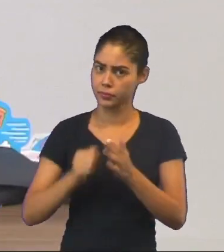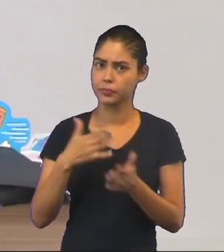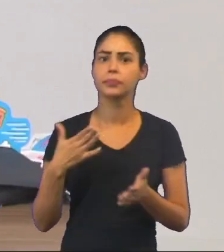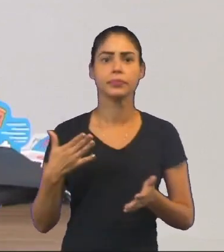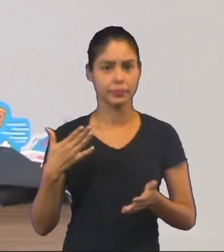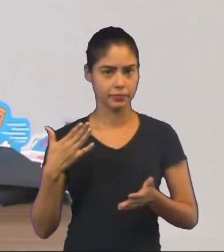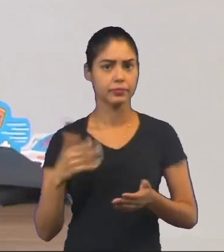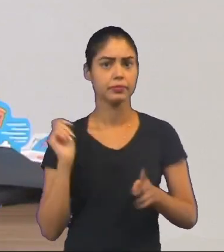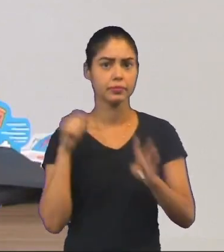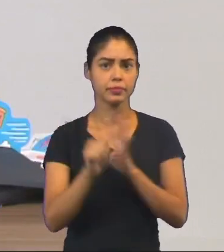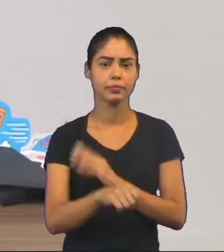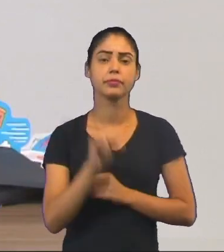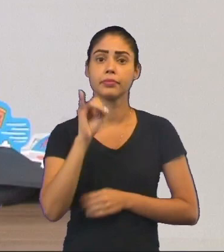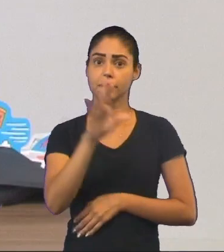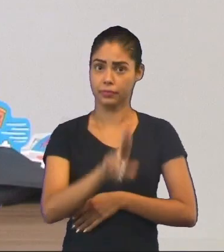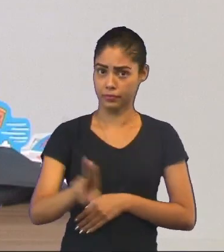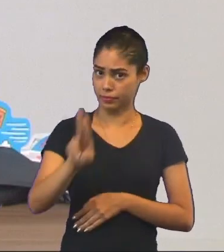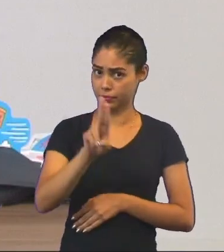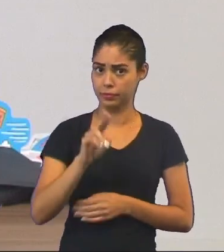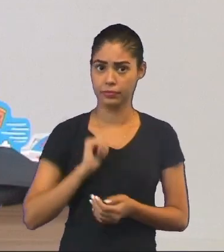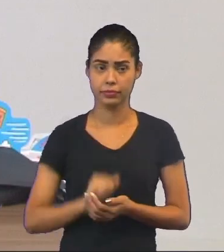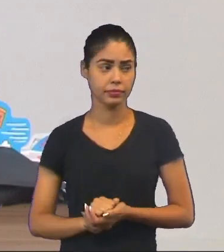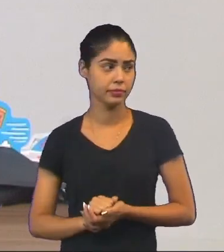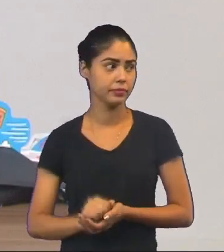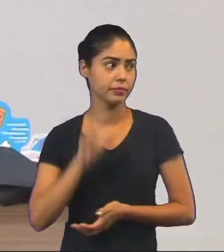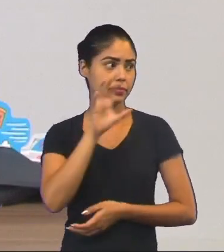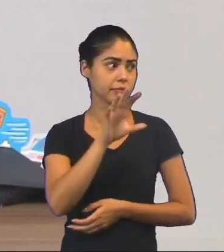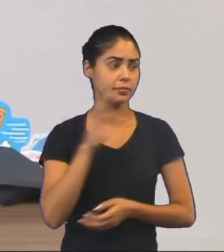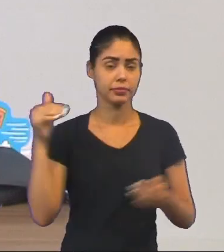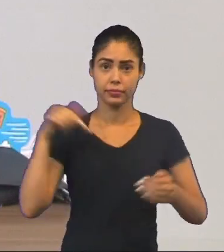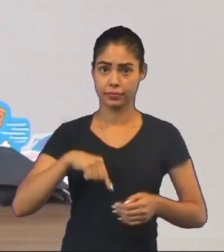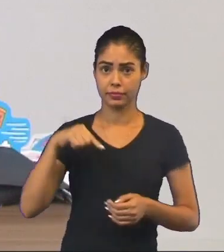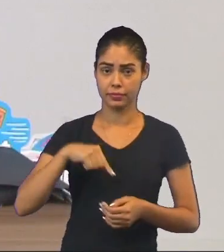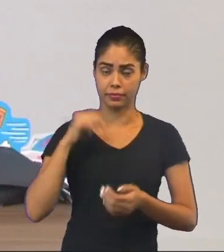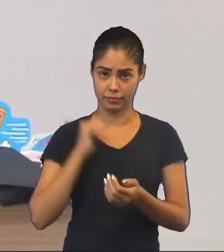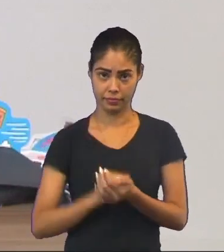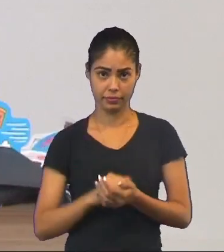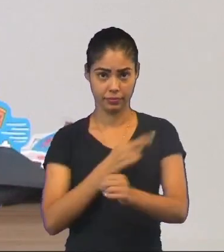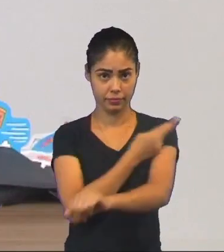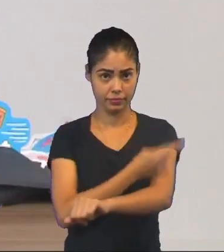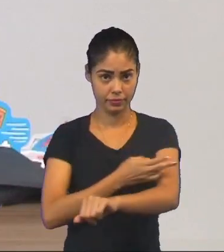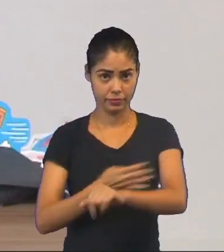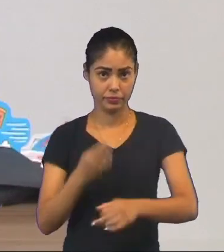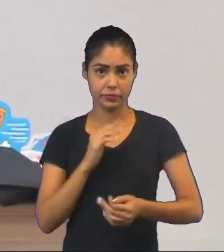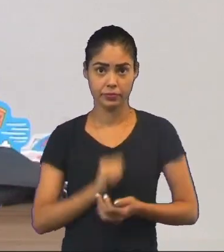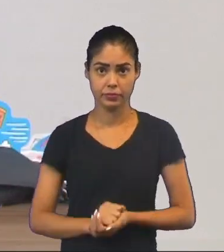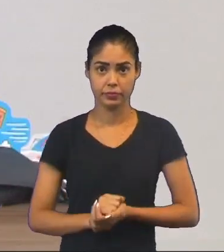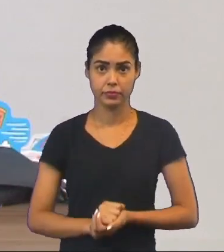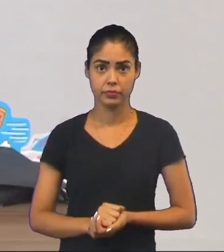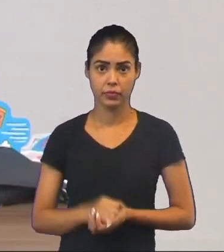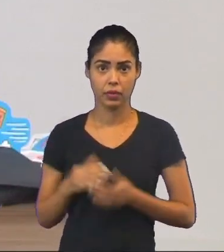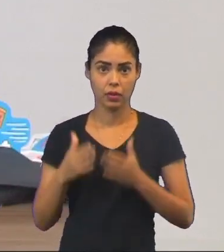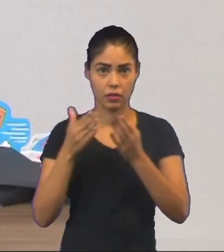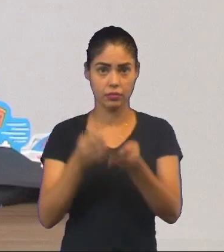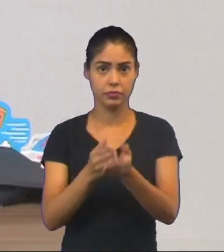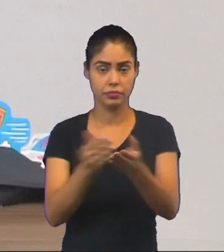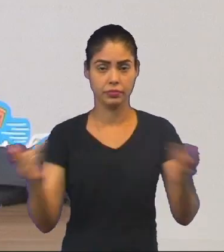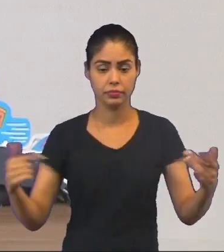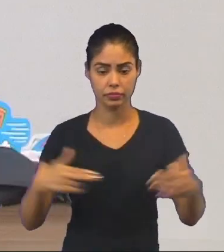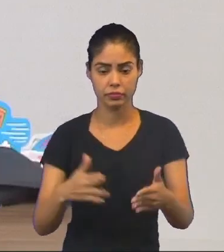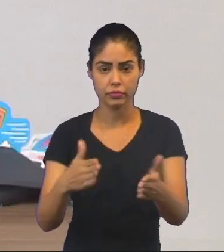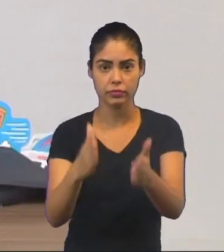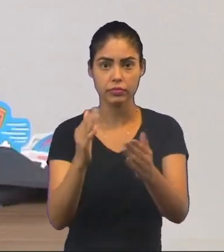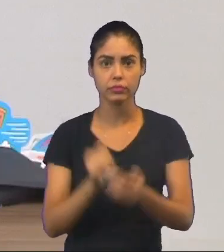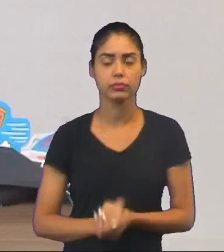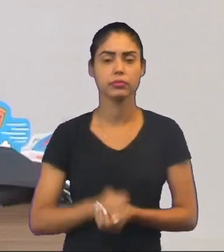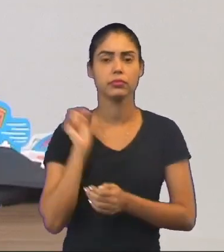assim. Então, se forem usar, na região aqui em Rio Branco, na nossa cidade, nos nossos rios, o